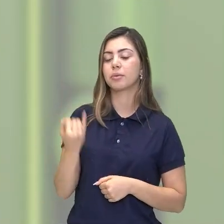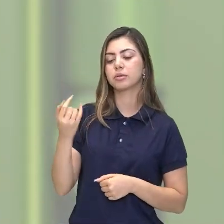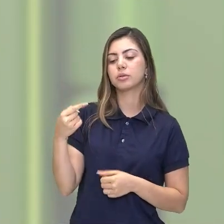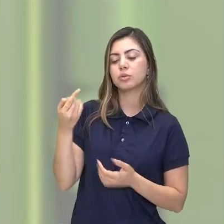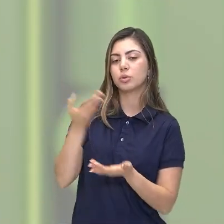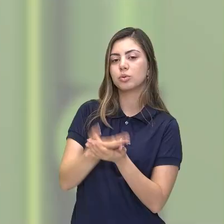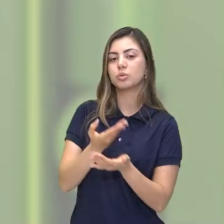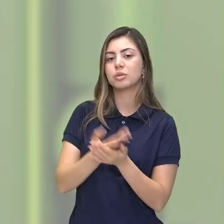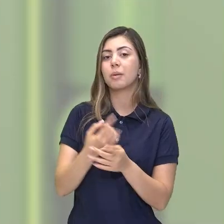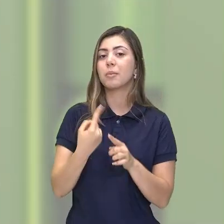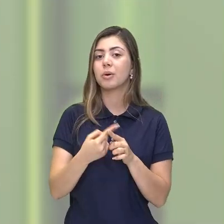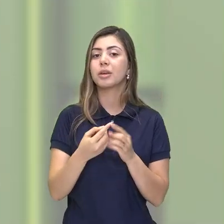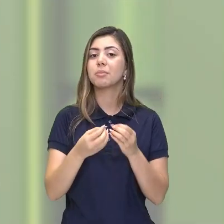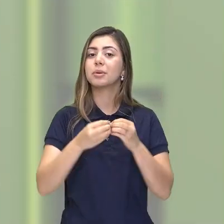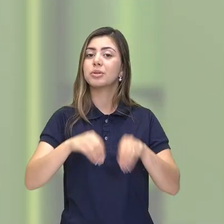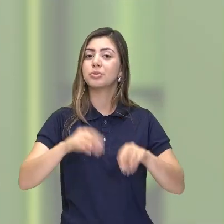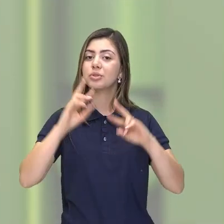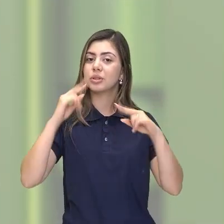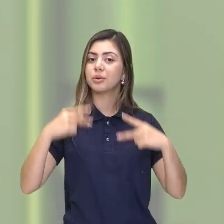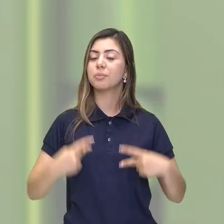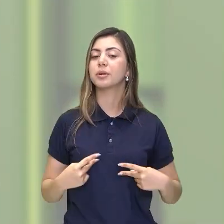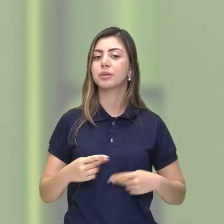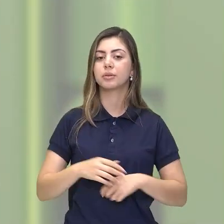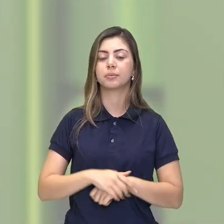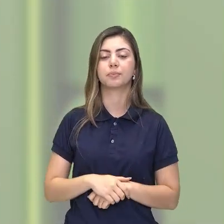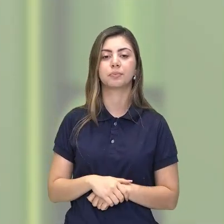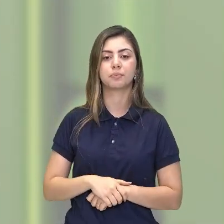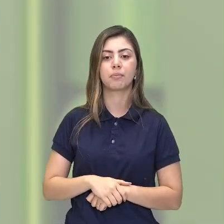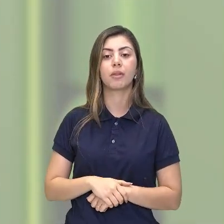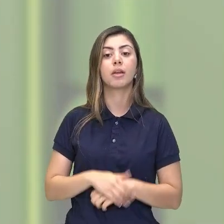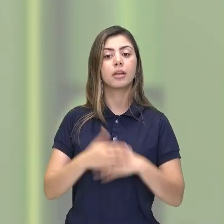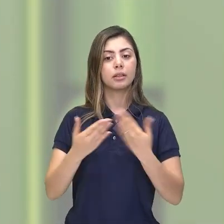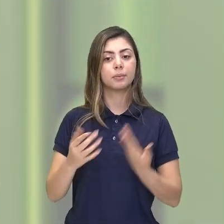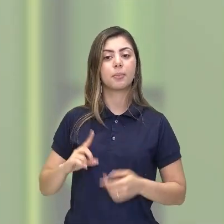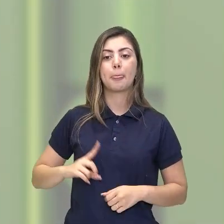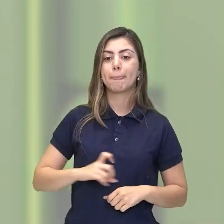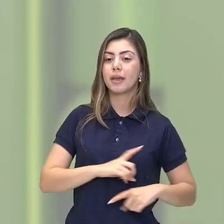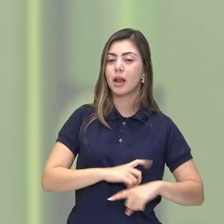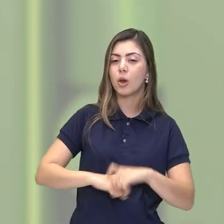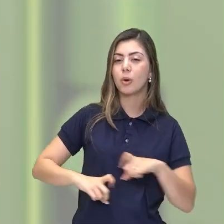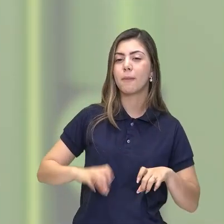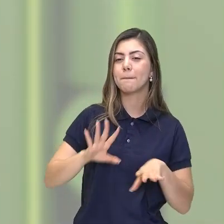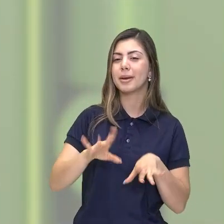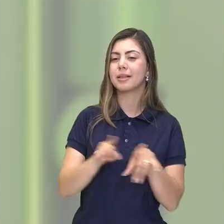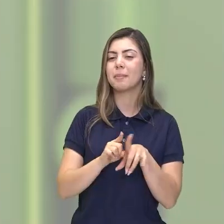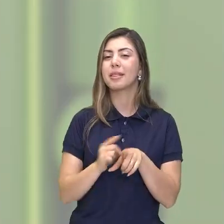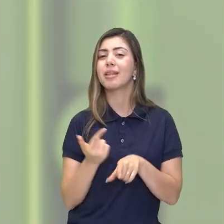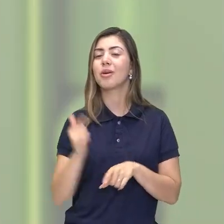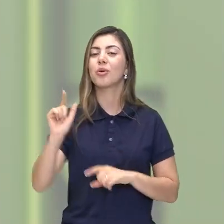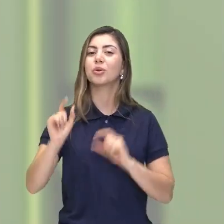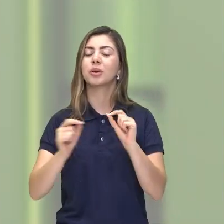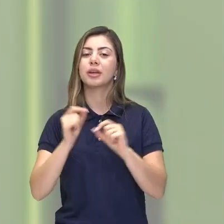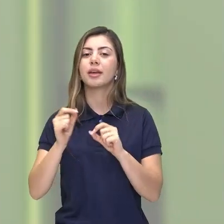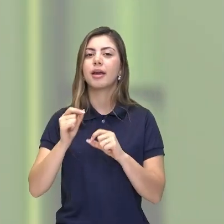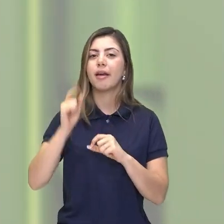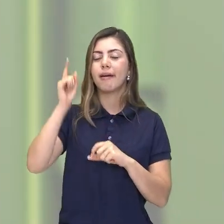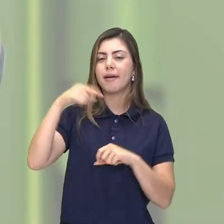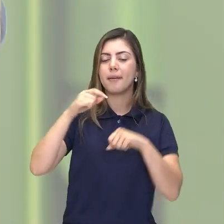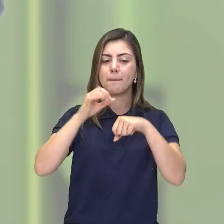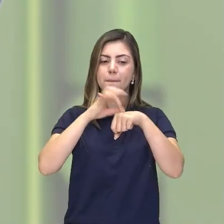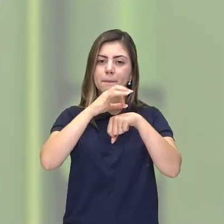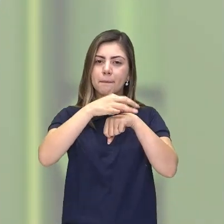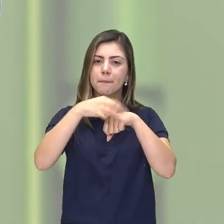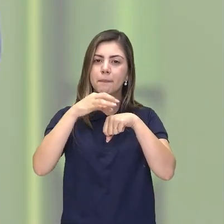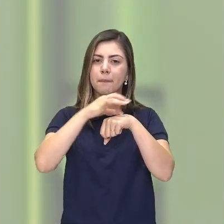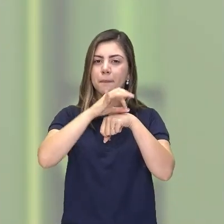causando danos para o ser humano, tá bom? Além da lombriga, tem também o caso do piolho, né? O piolho também é um parasita, né?